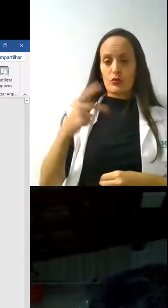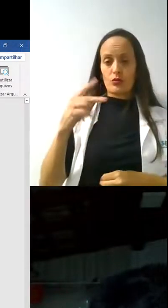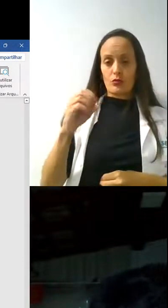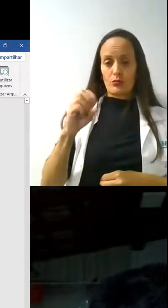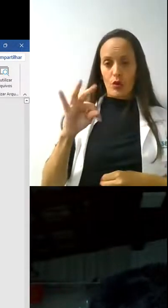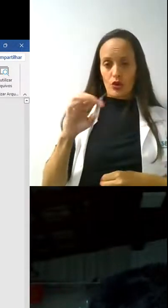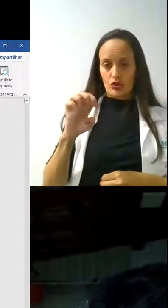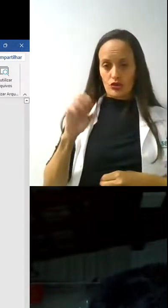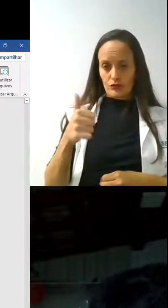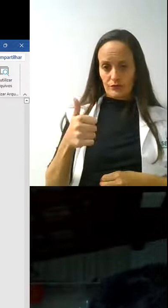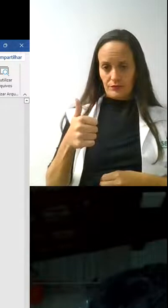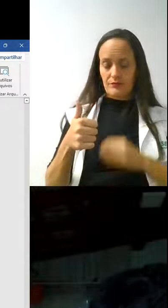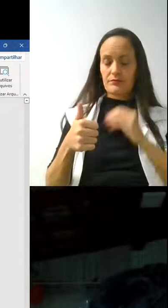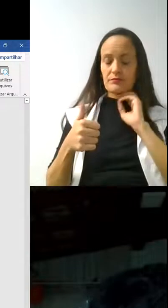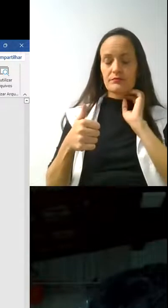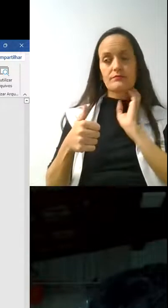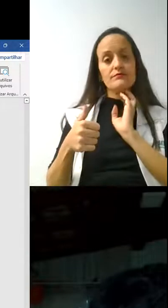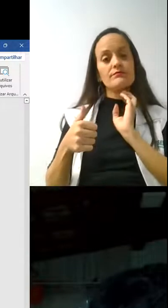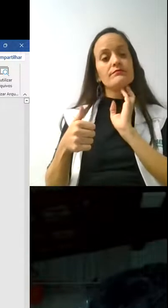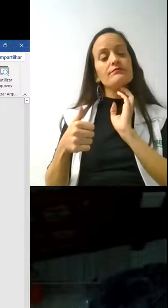dele, né? Ó,